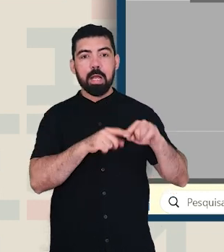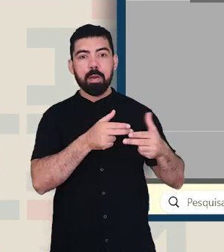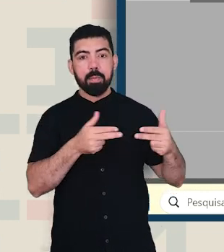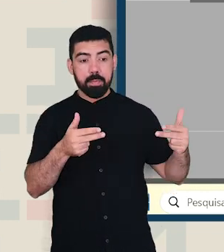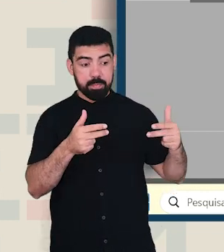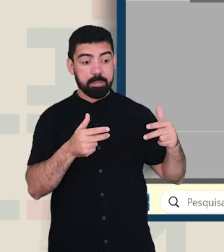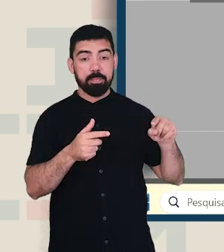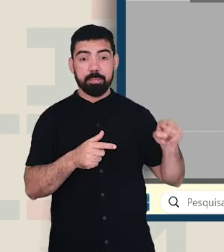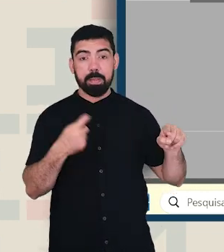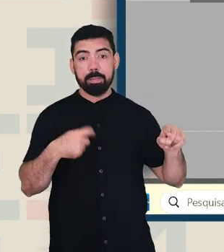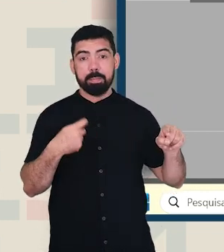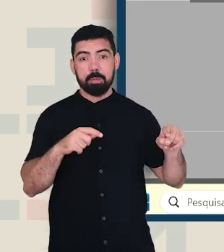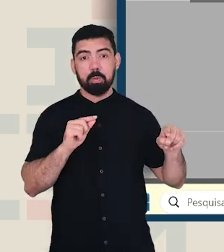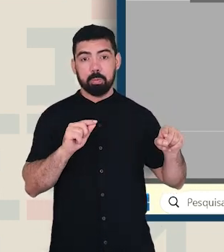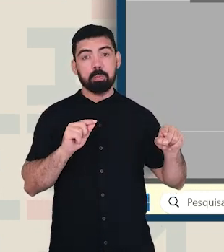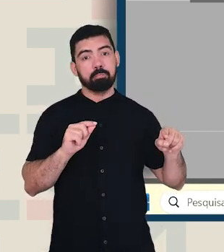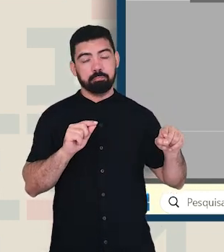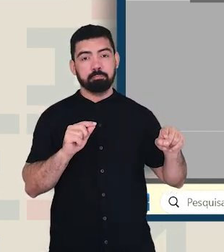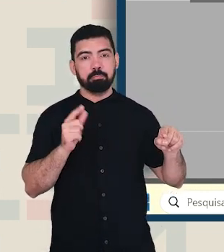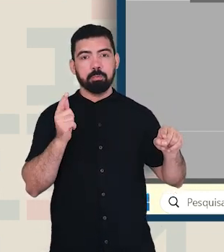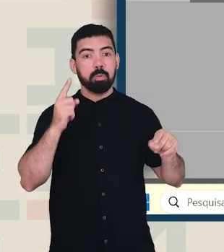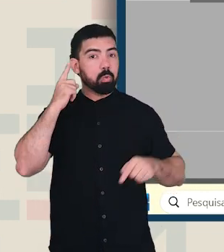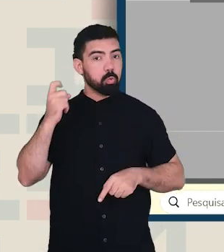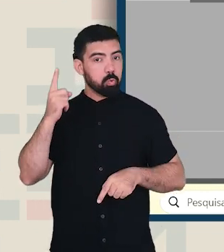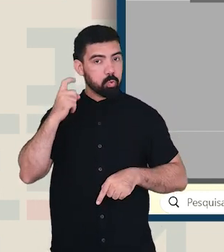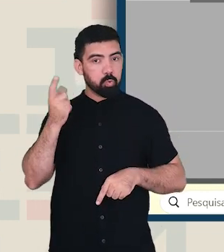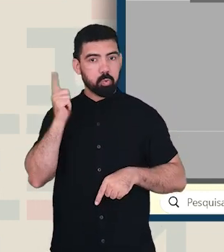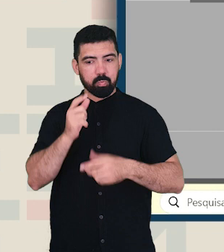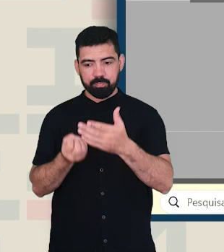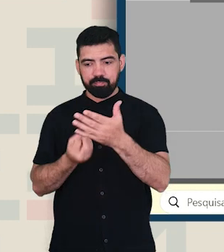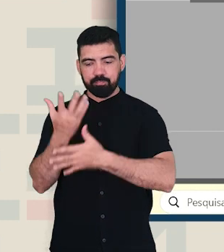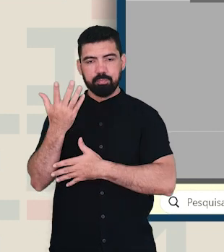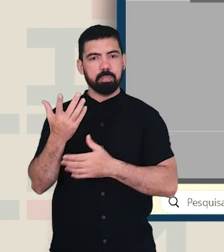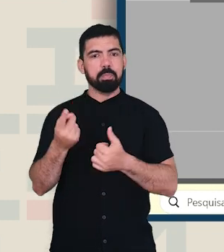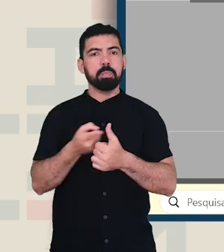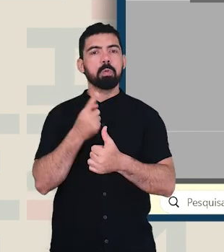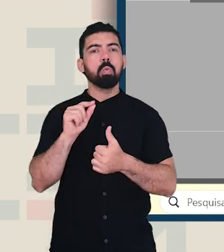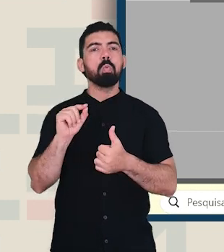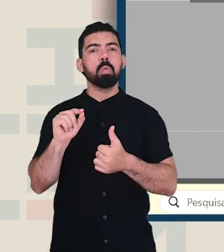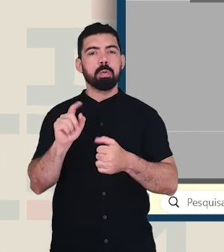que preciso para que o som exista. Primeiro, tempo.